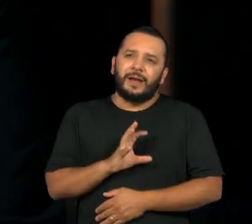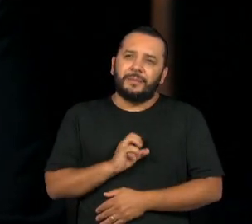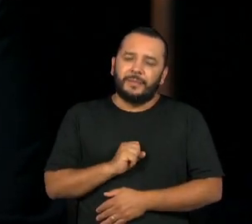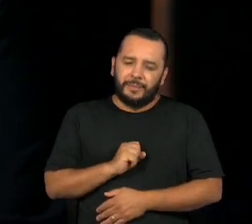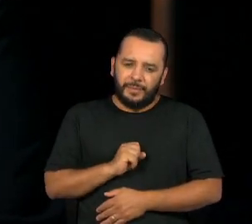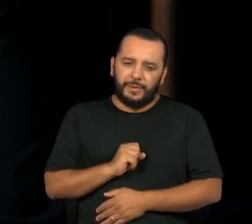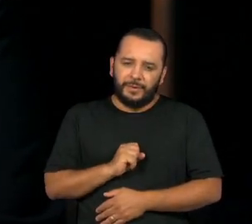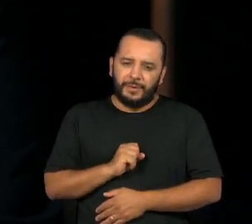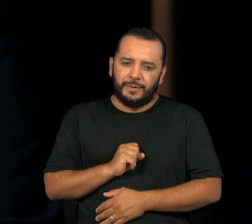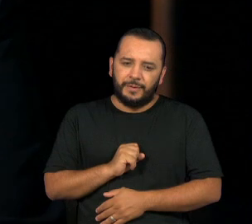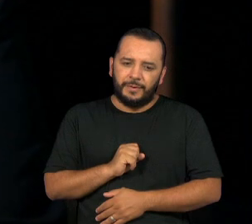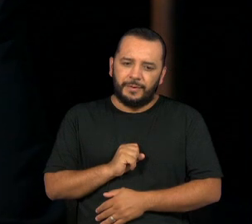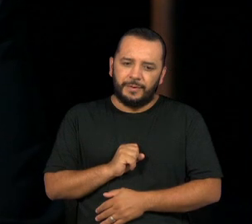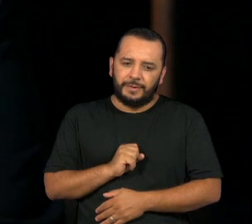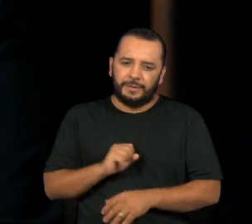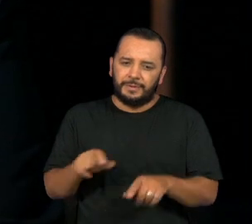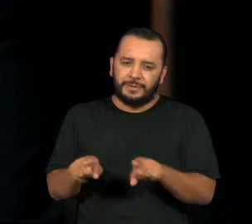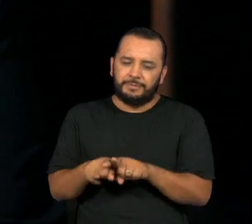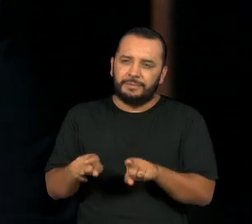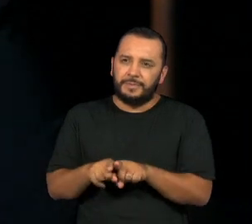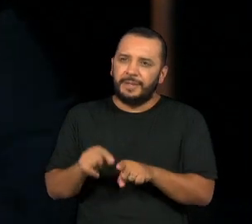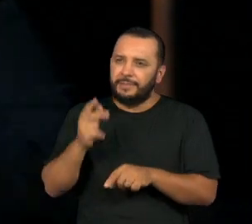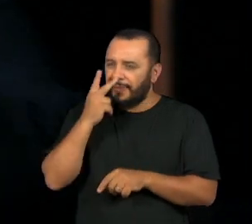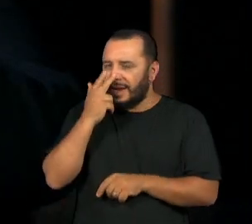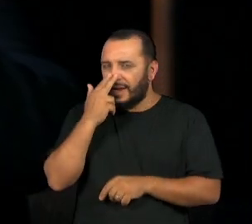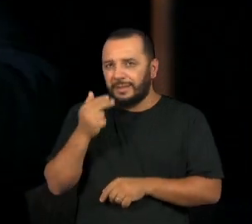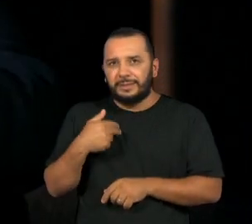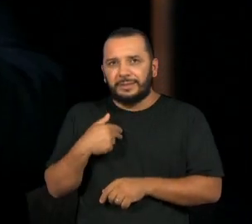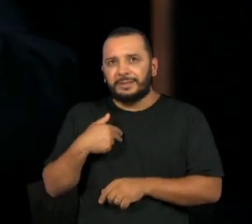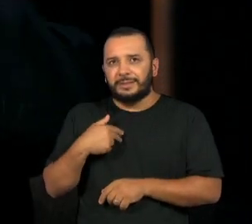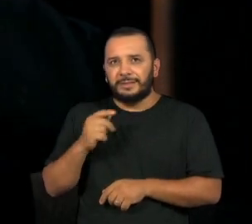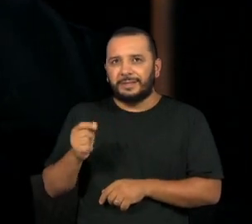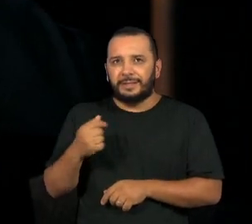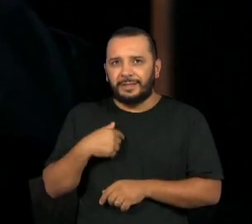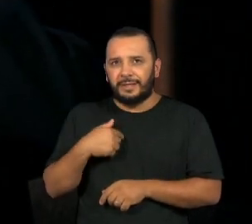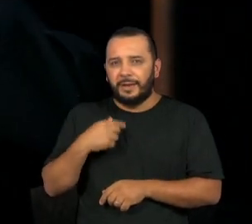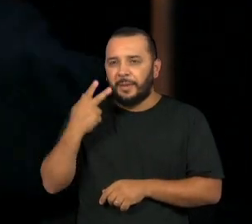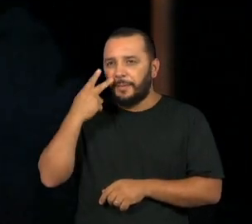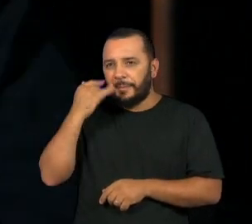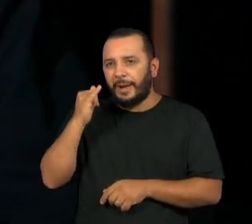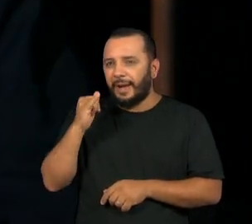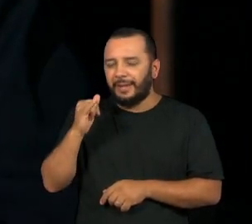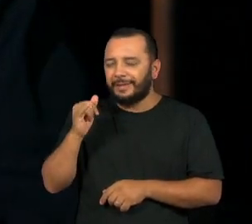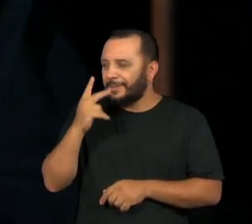da deseducação. Ele falava assim, ser pai